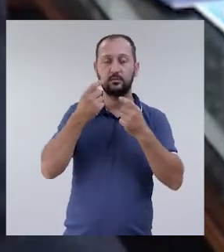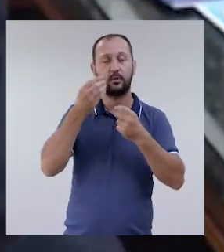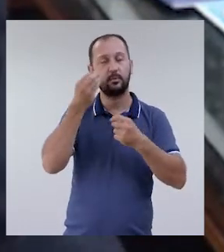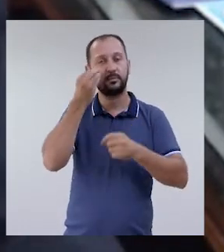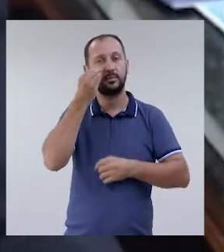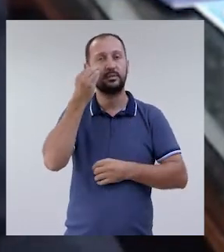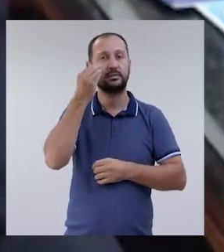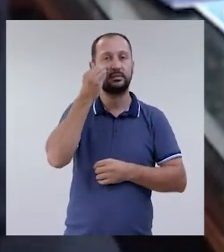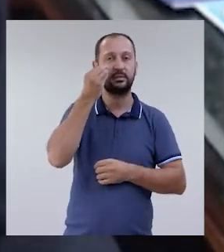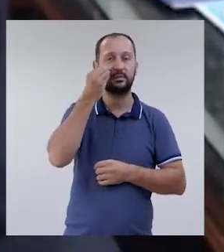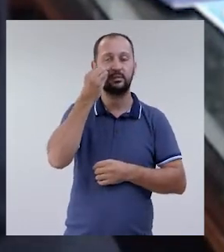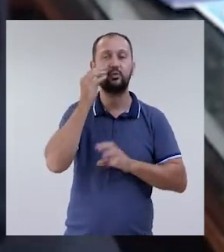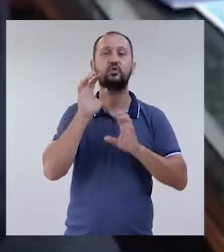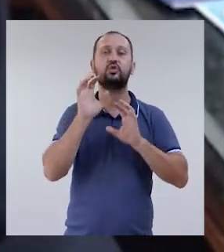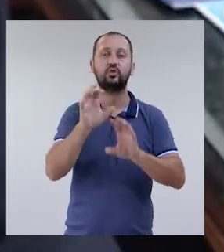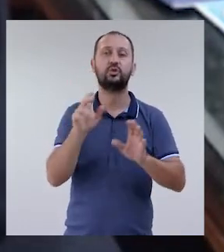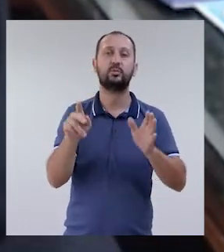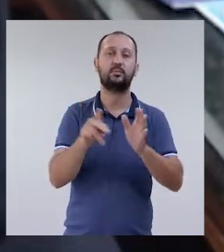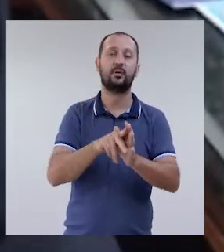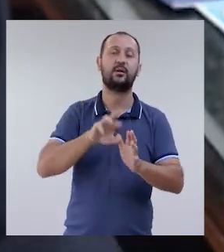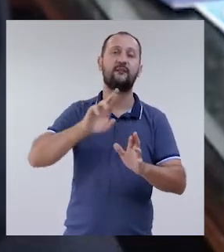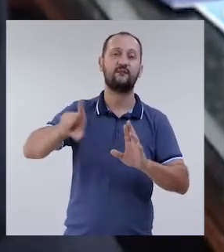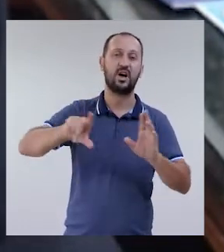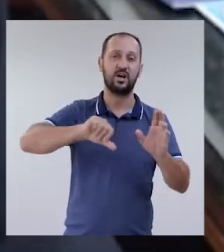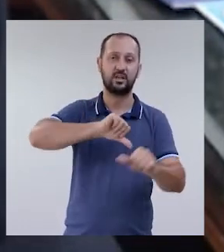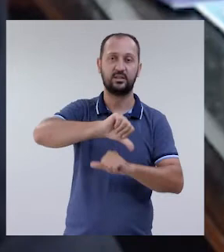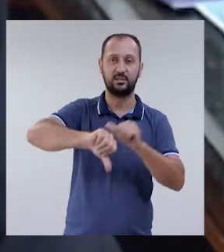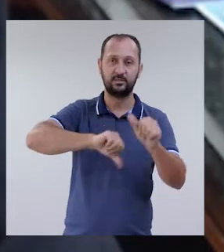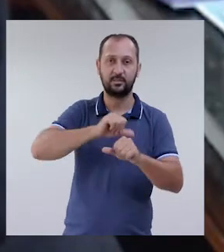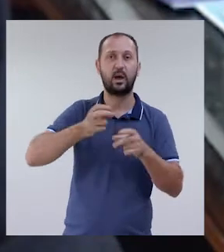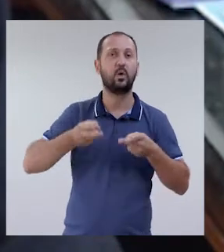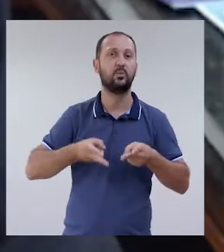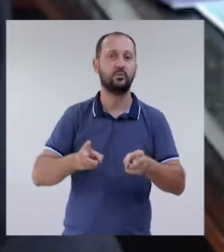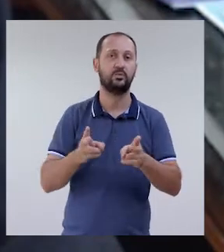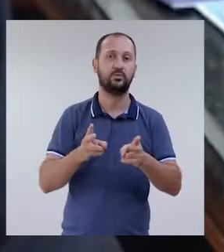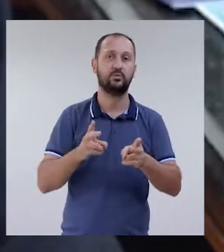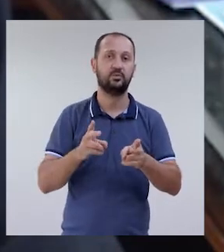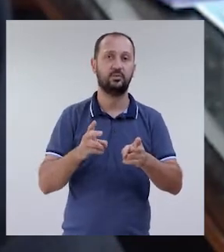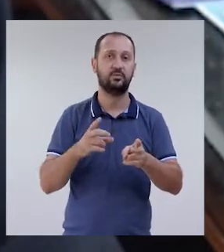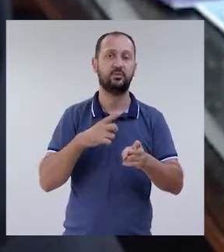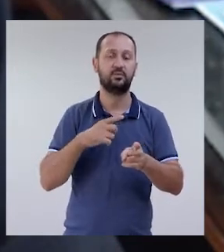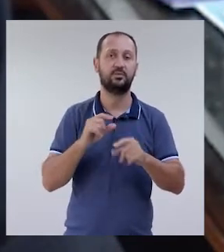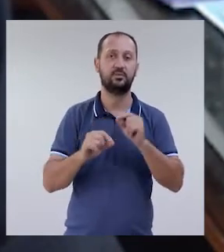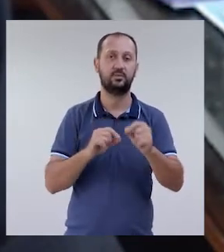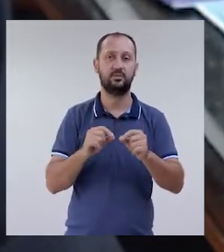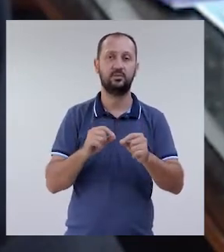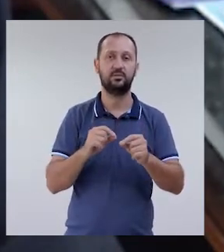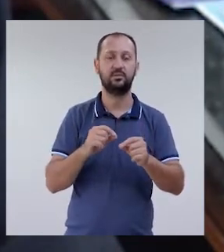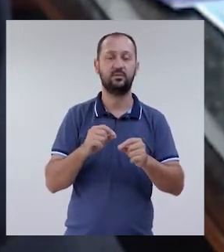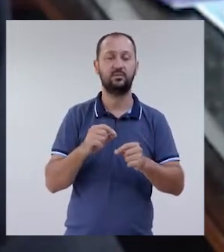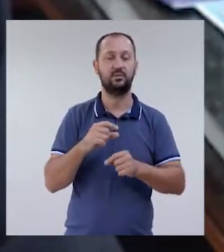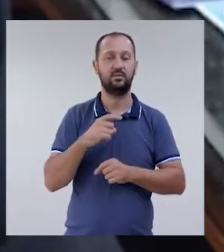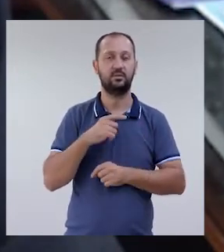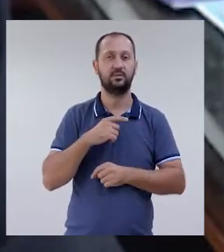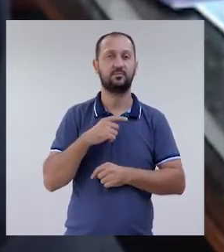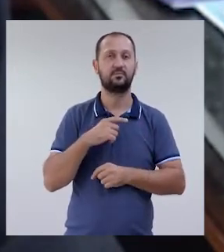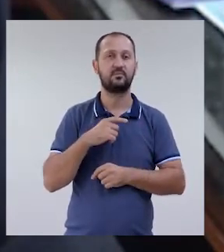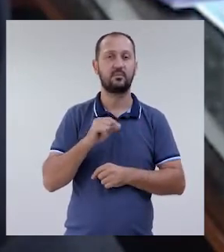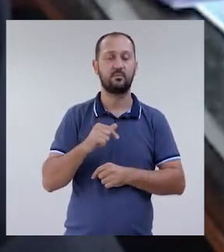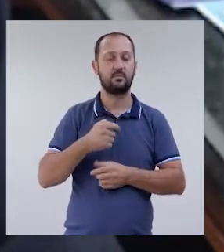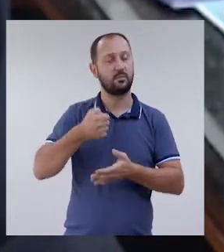nós vamos procurando meios, alternativas para dar continuidade com a nossa